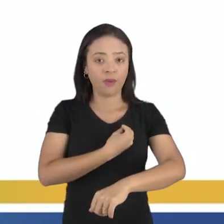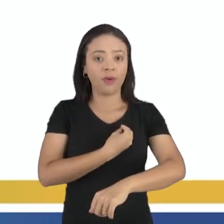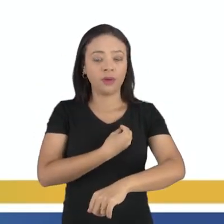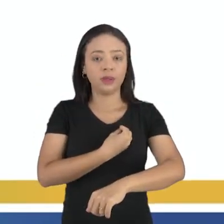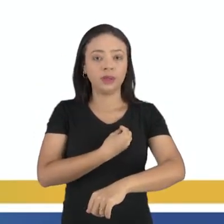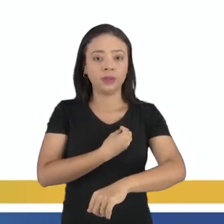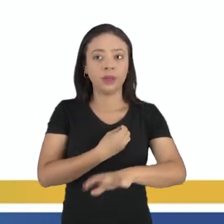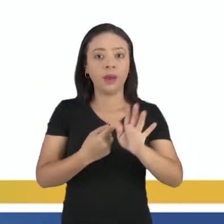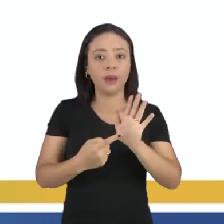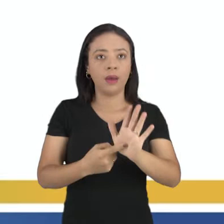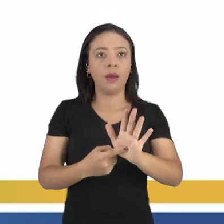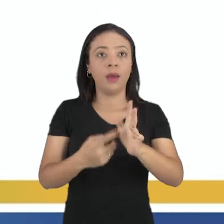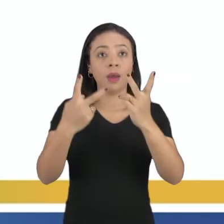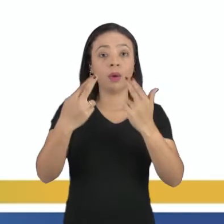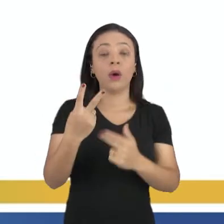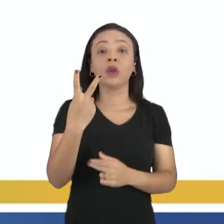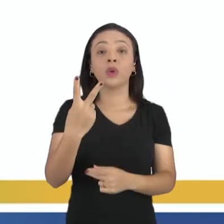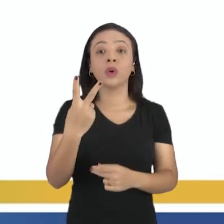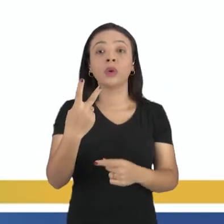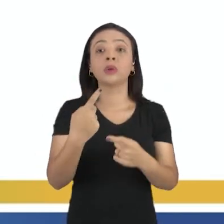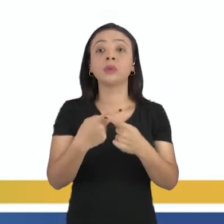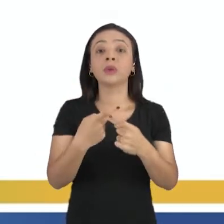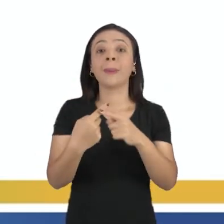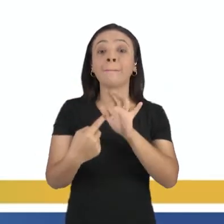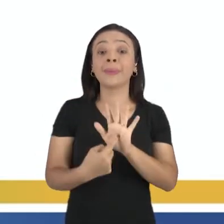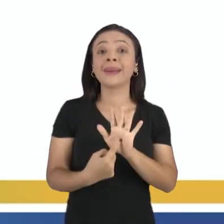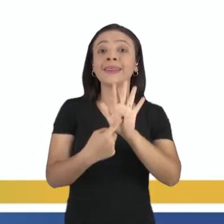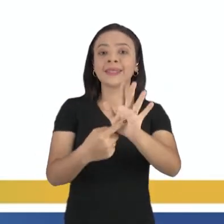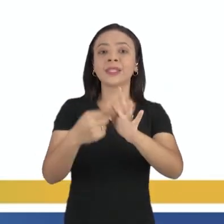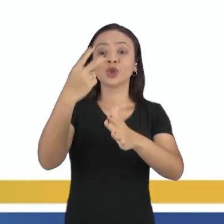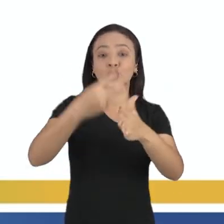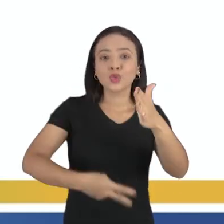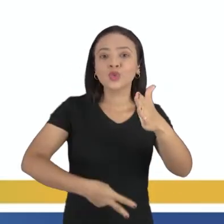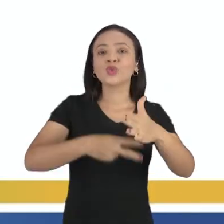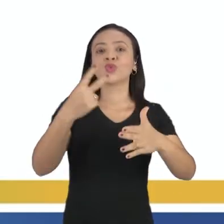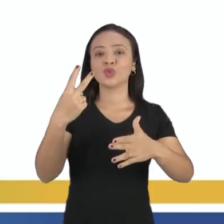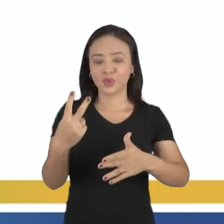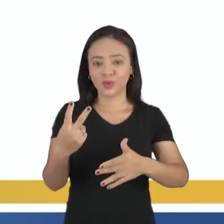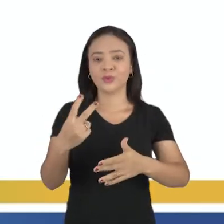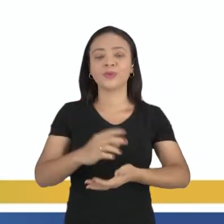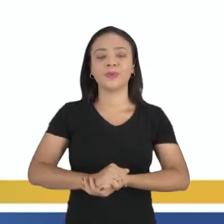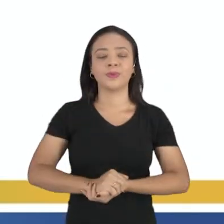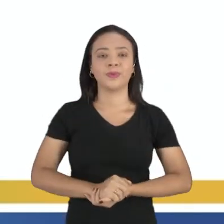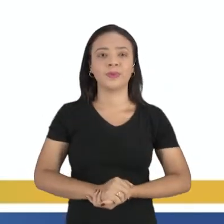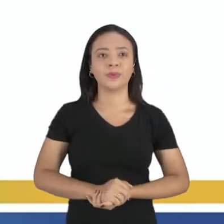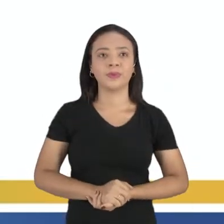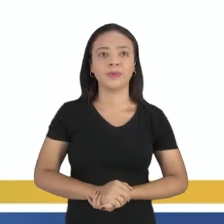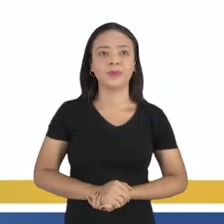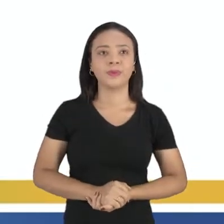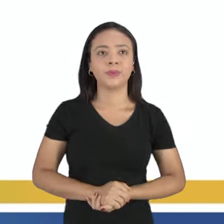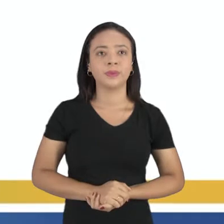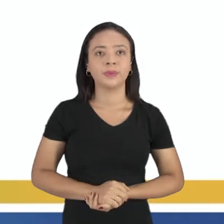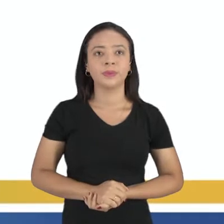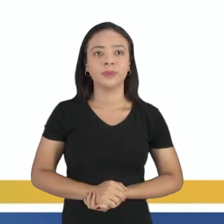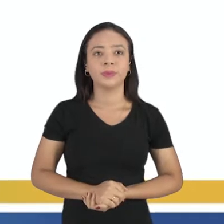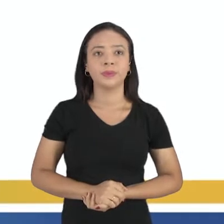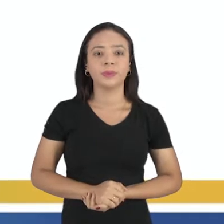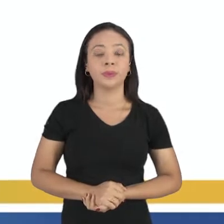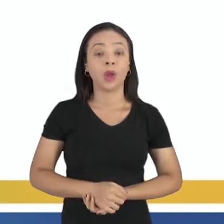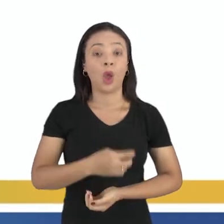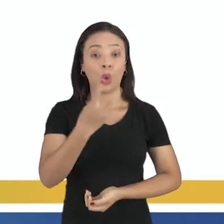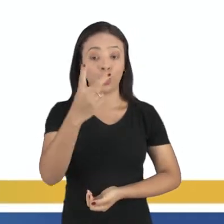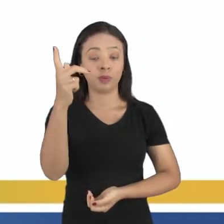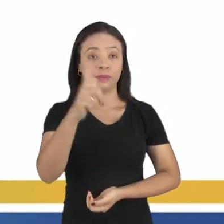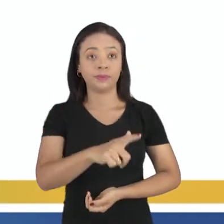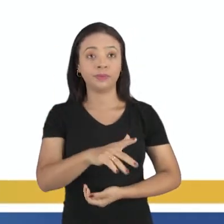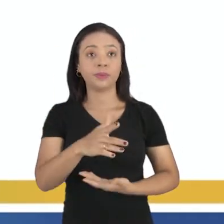aí igual a 2, né, ou seja, ela apareceu, né, uma medida que apareceu duas vezes, teve duas repetições, né?